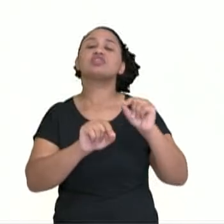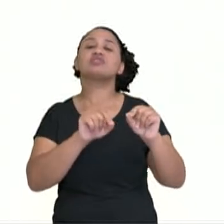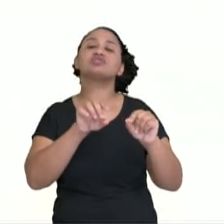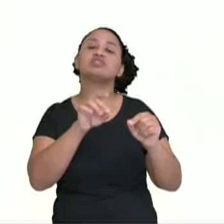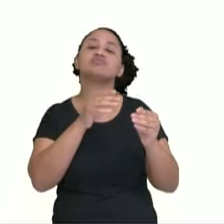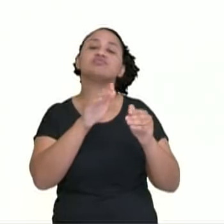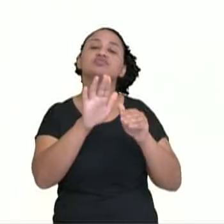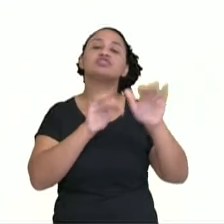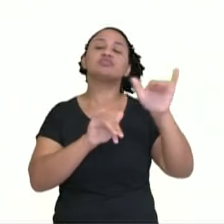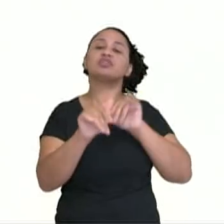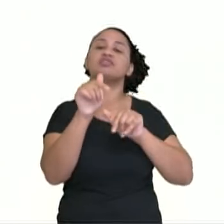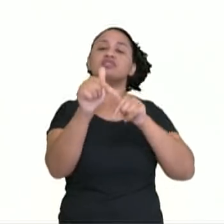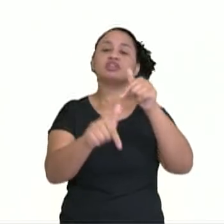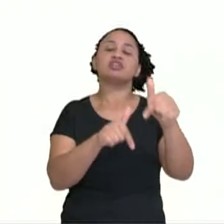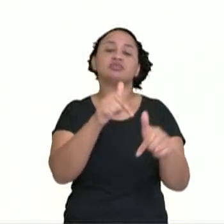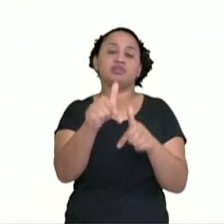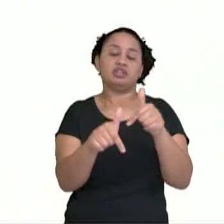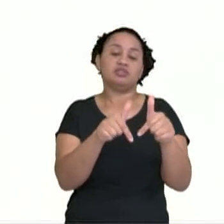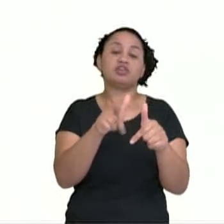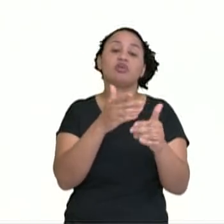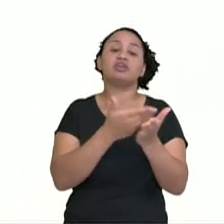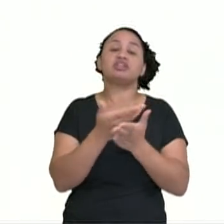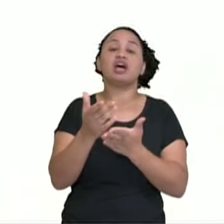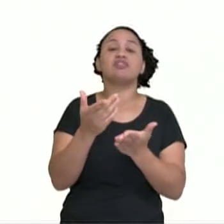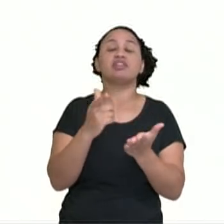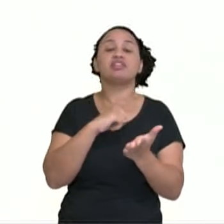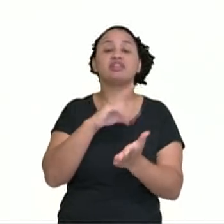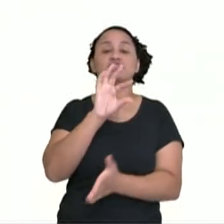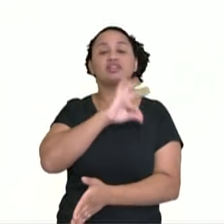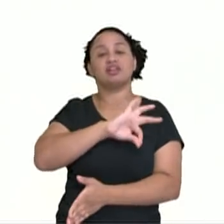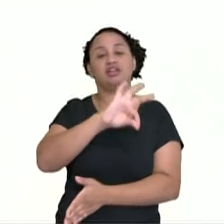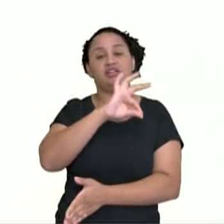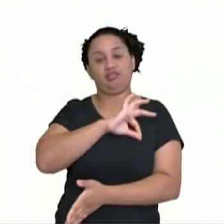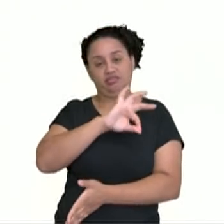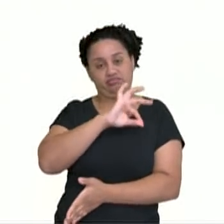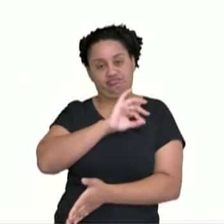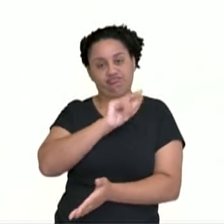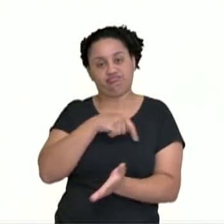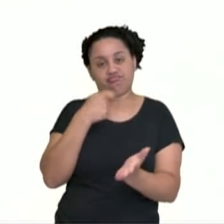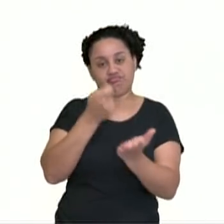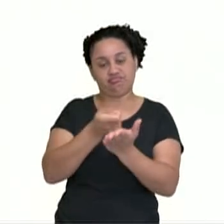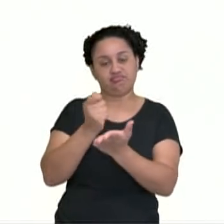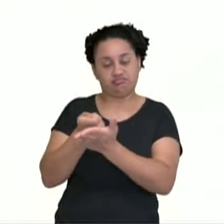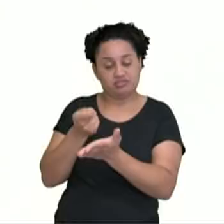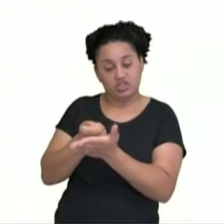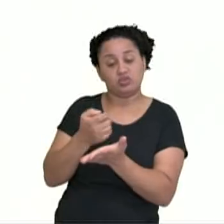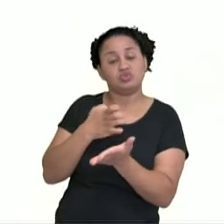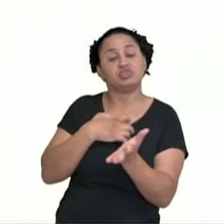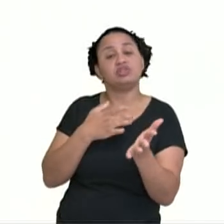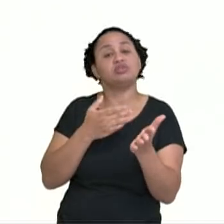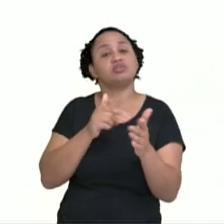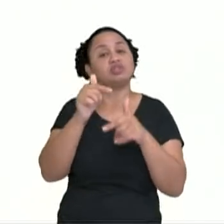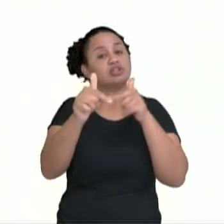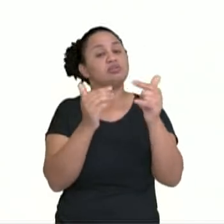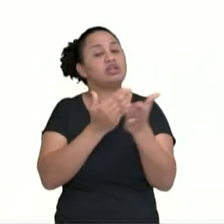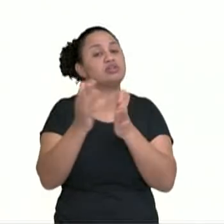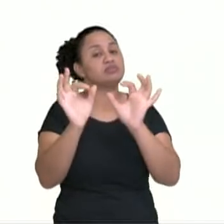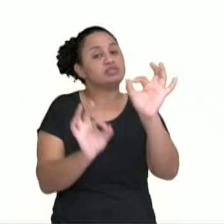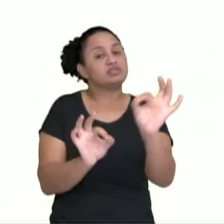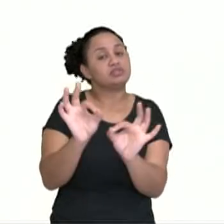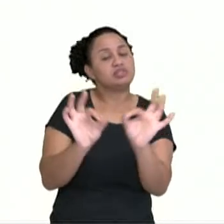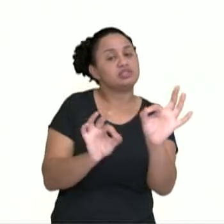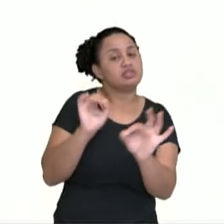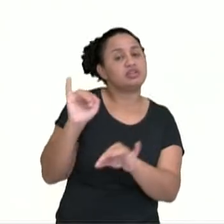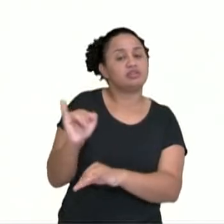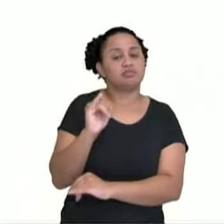mantinham trabalhadores assalariados. Também o modo como o trabalho passa a ser organizado vai ser importante para a gente